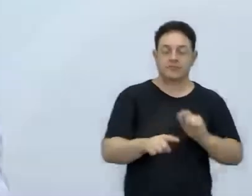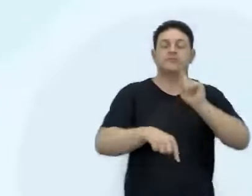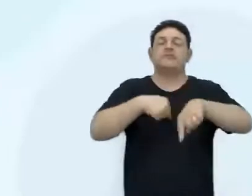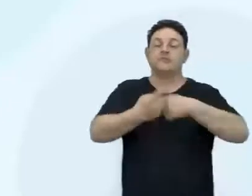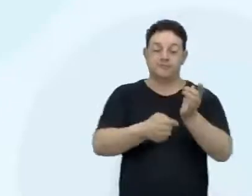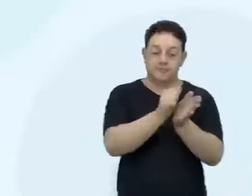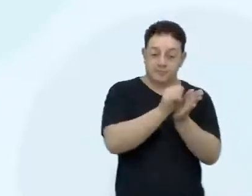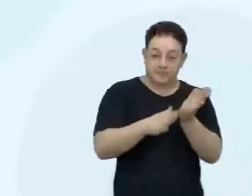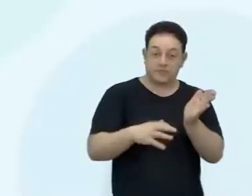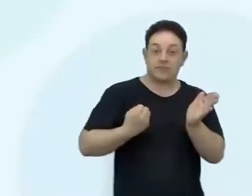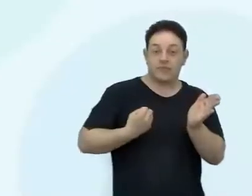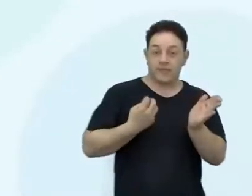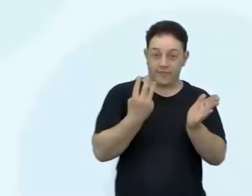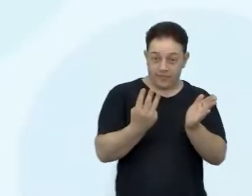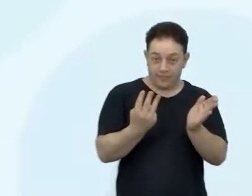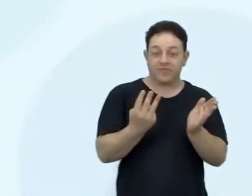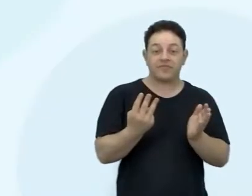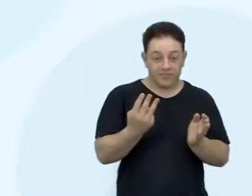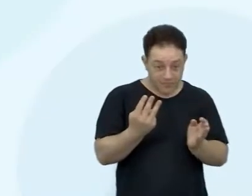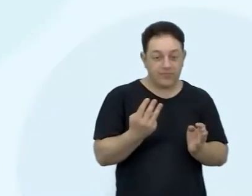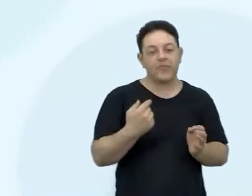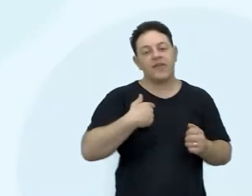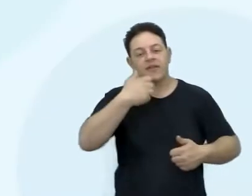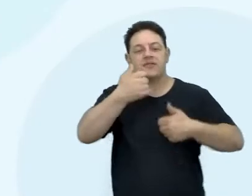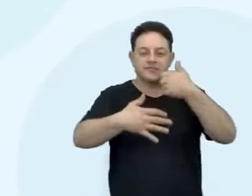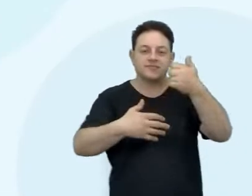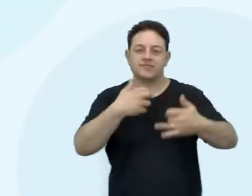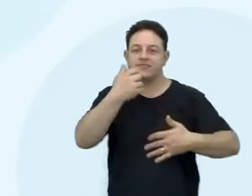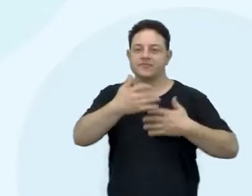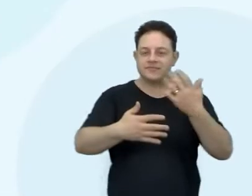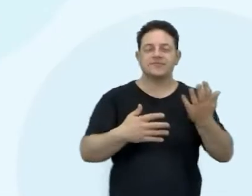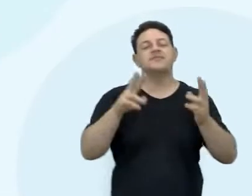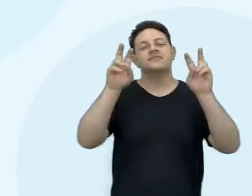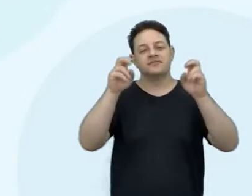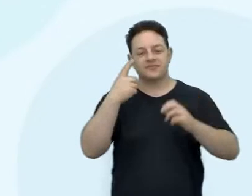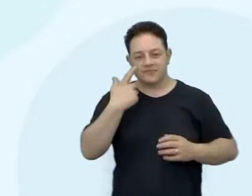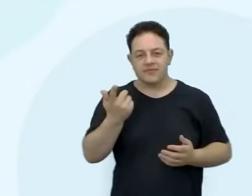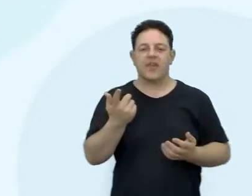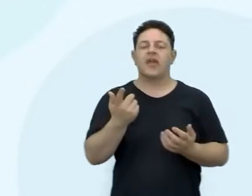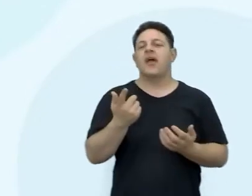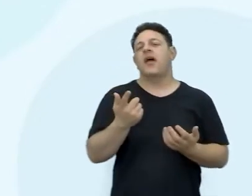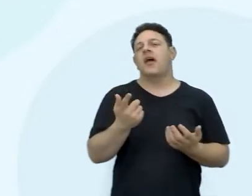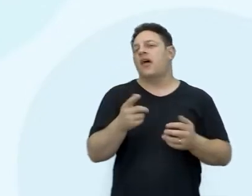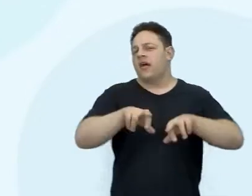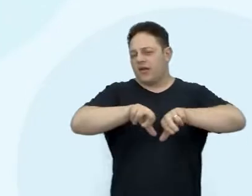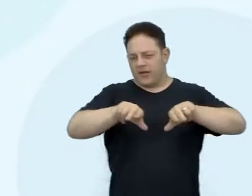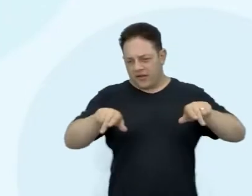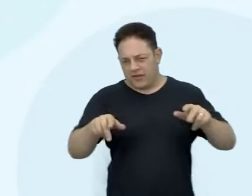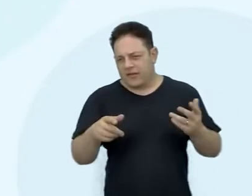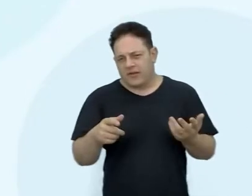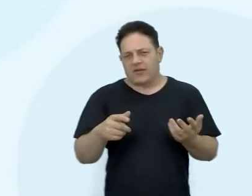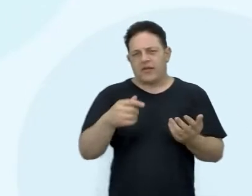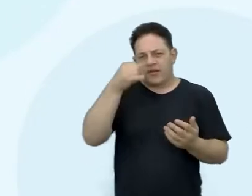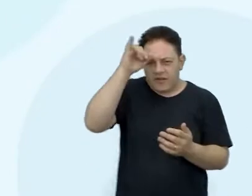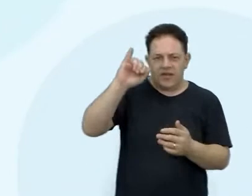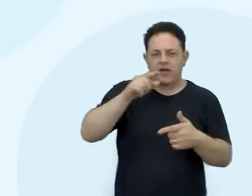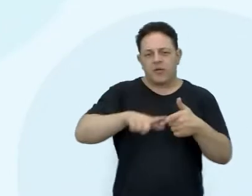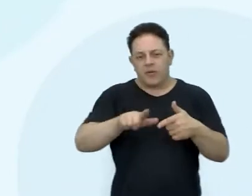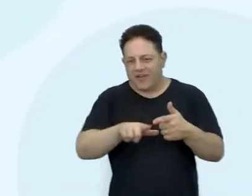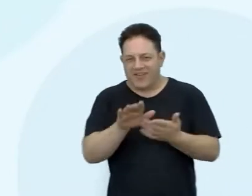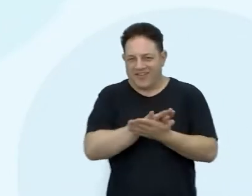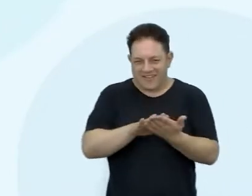3, olha só, para falar sobre as leis, essas coisas, né? Para não ter problemas